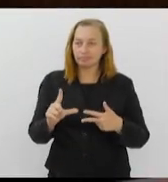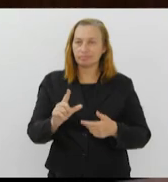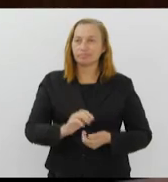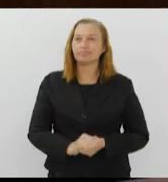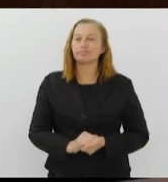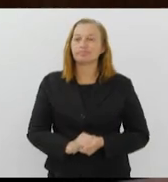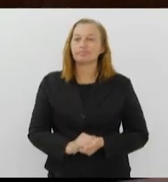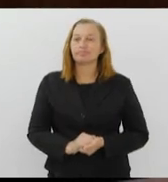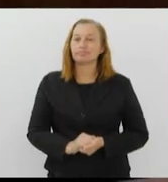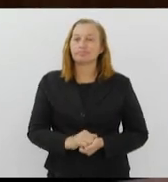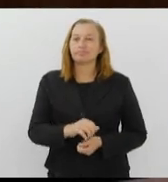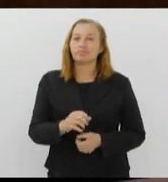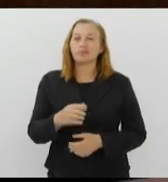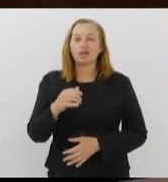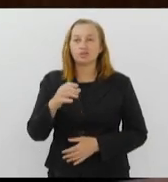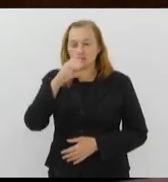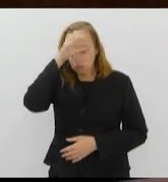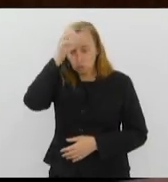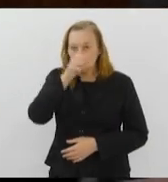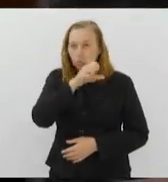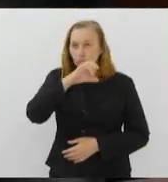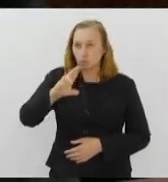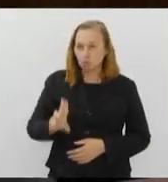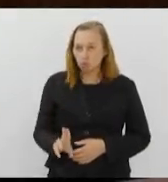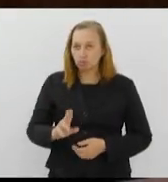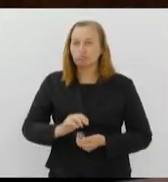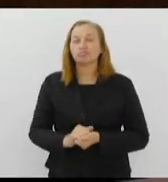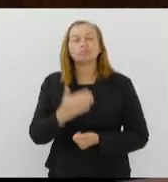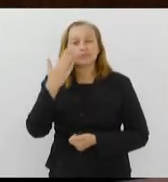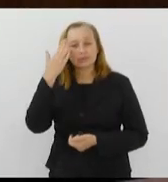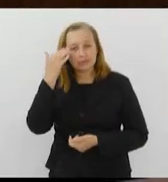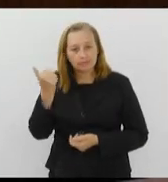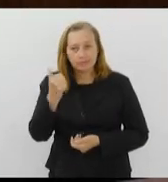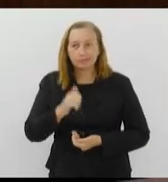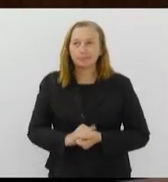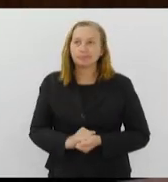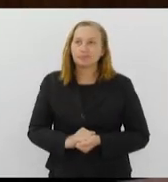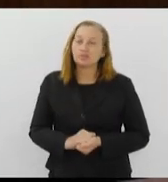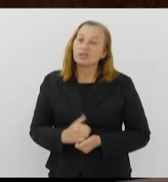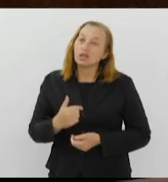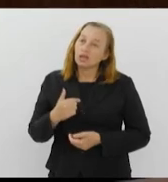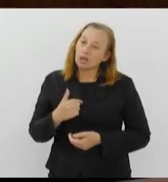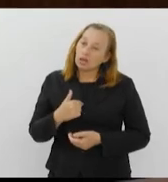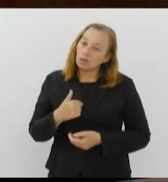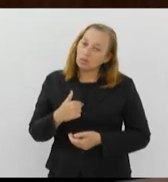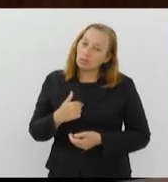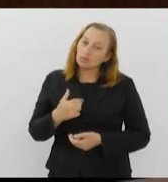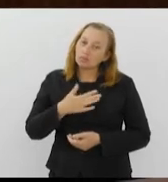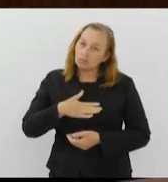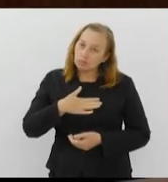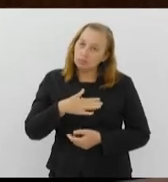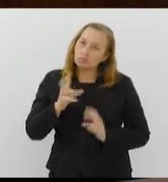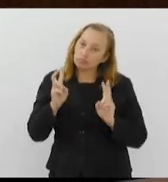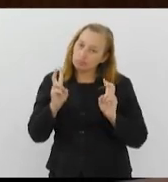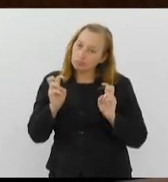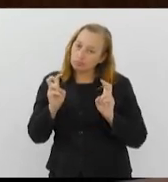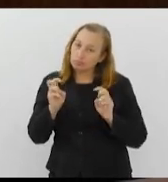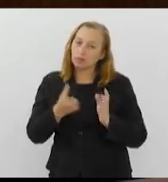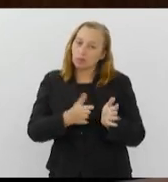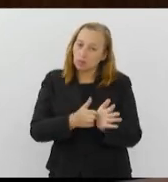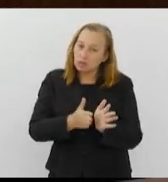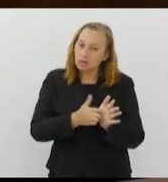amigo. Tia Ju, Vossa Excelência sabe que eu sou afeto a esse tema dos sambaquis.